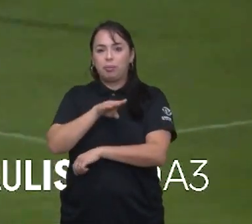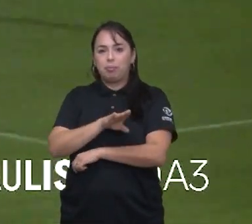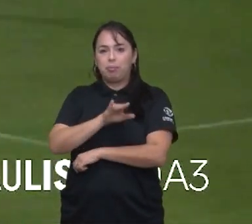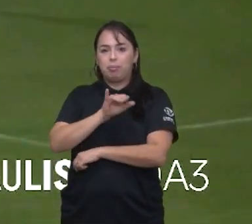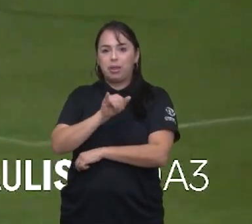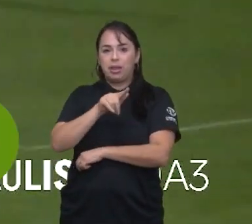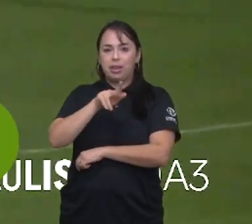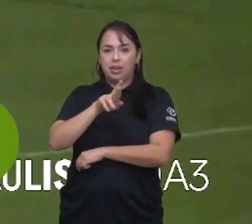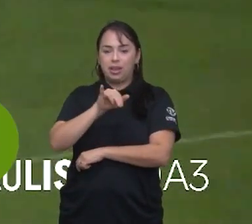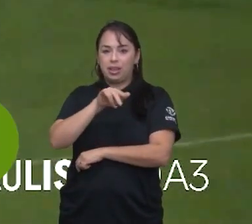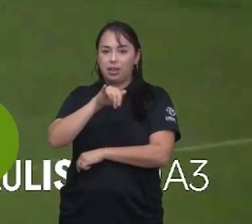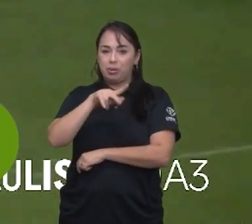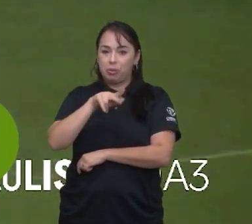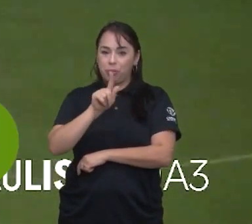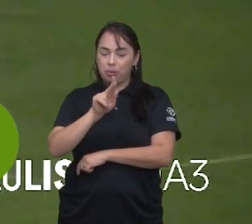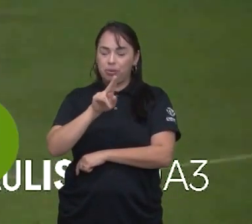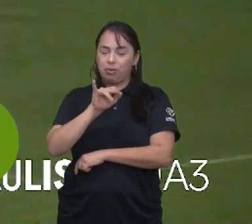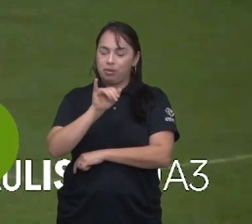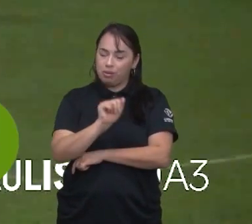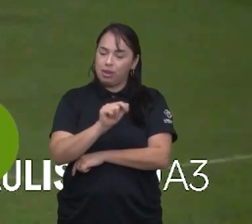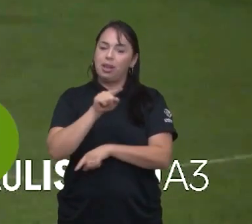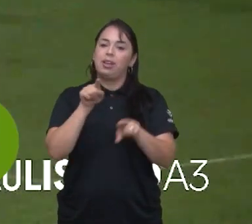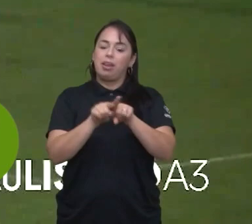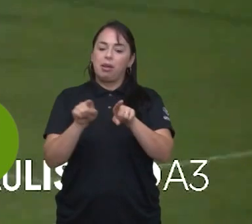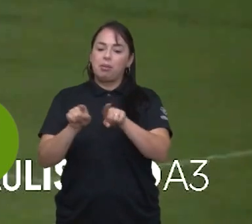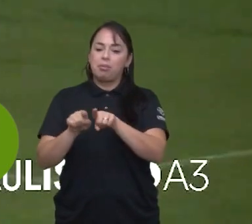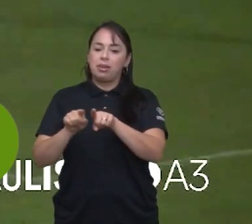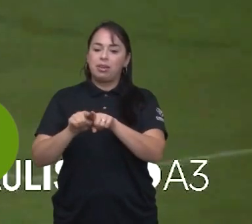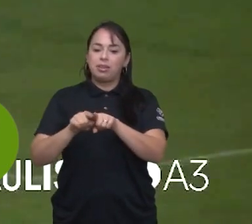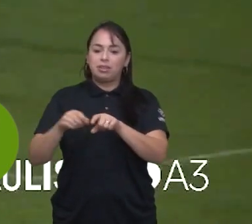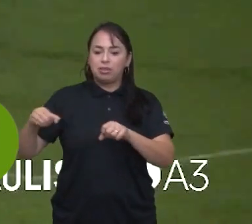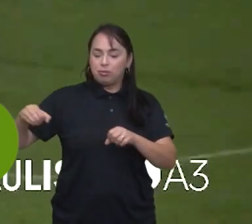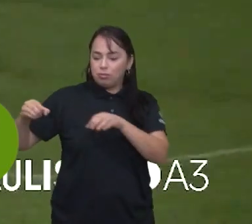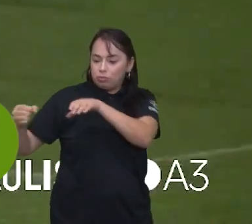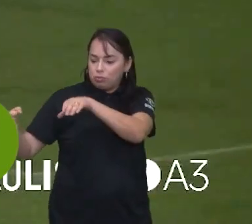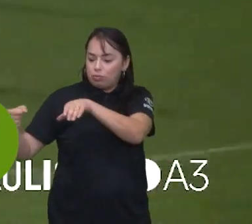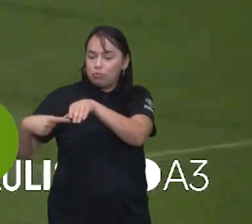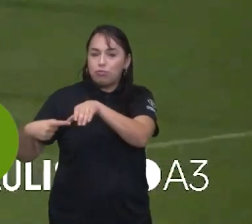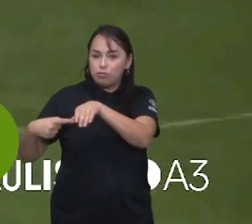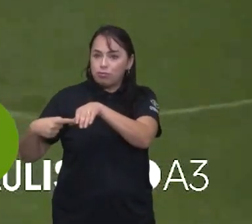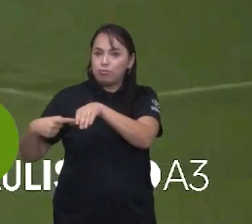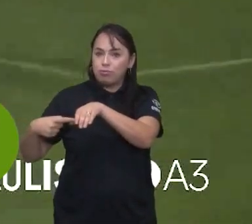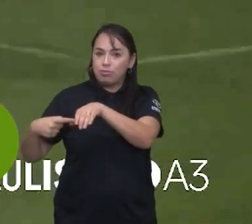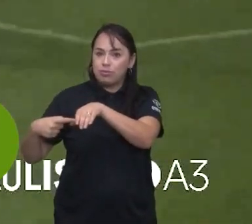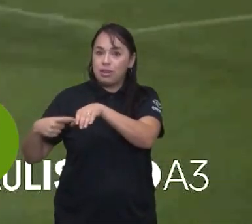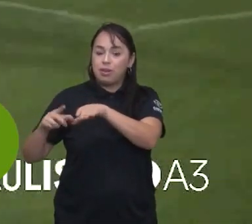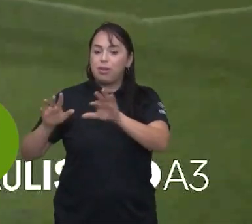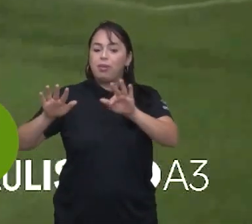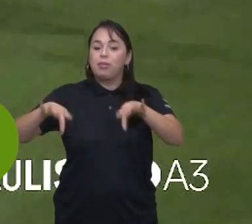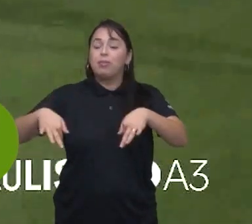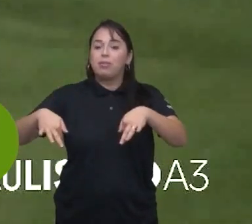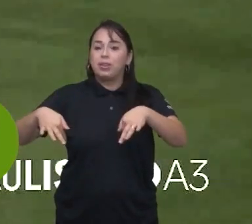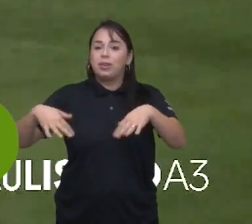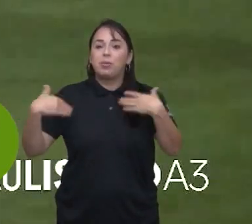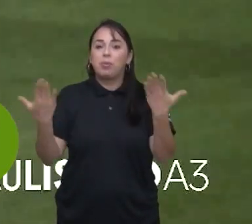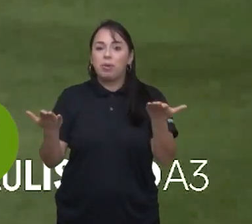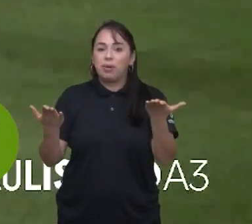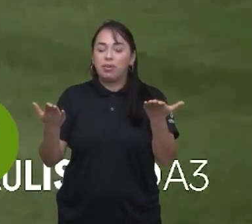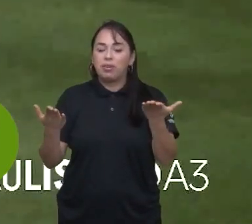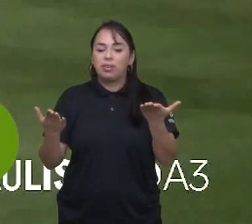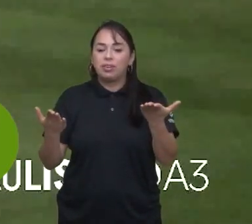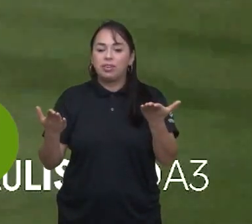na barreira, a bola sobrou livre para Pedrinho Demarque encher o pé e fazer o gol do jogo. Final no estádio Pedro Marim